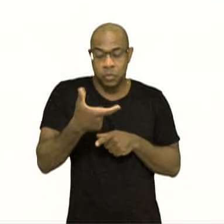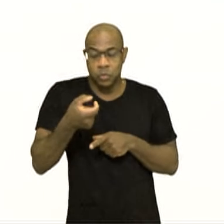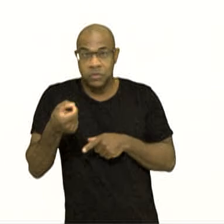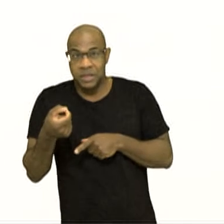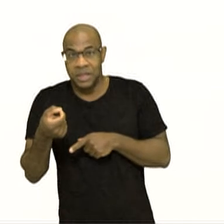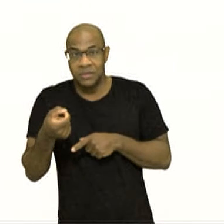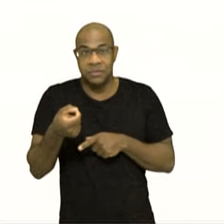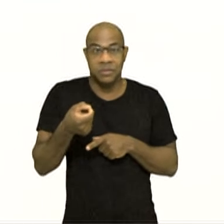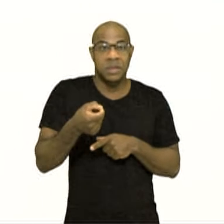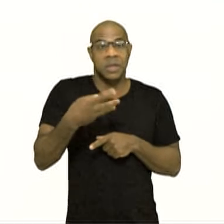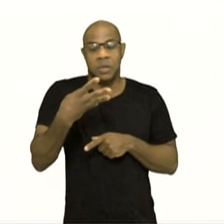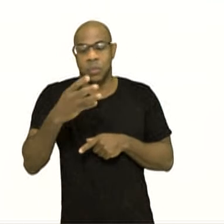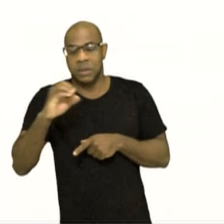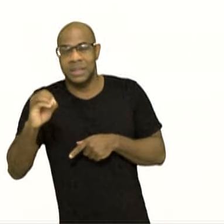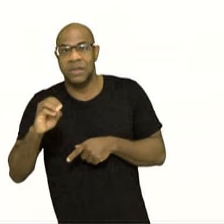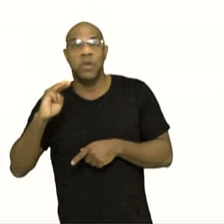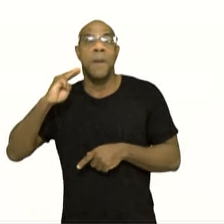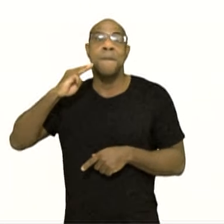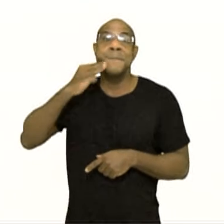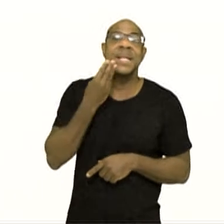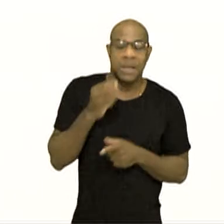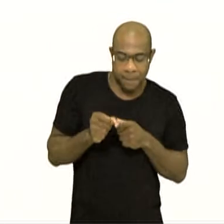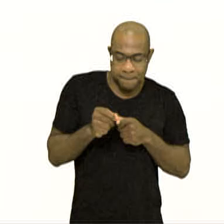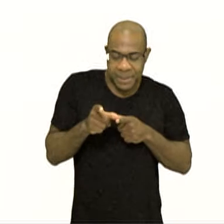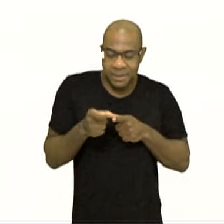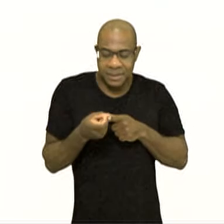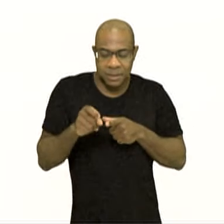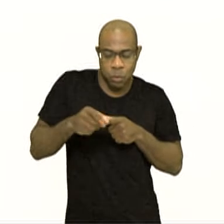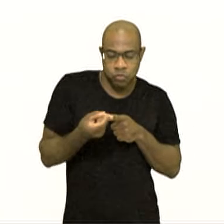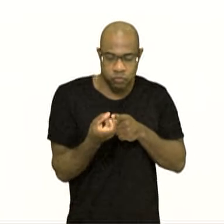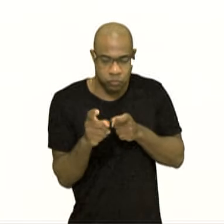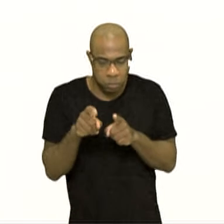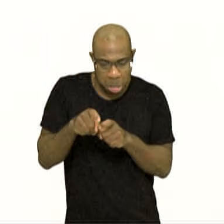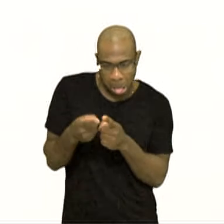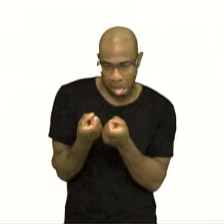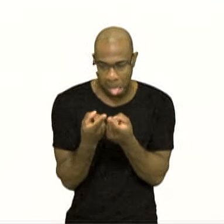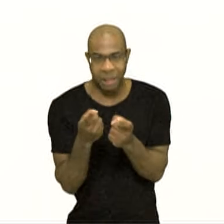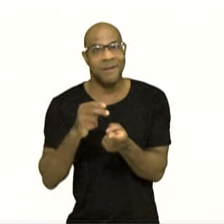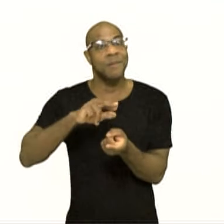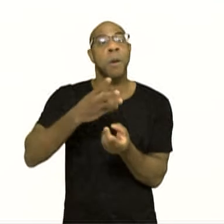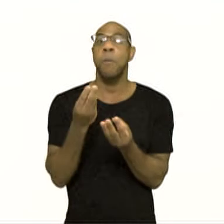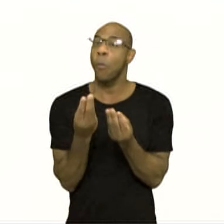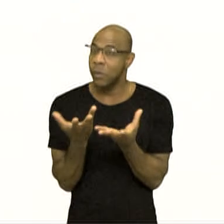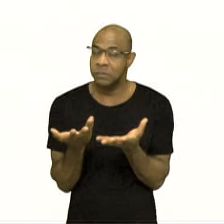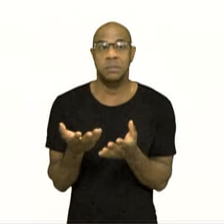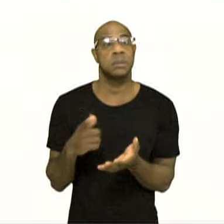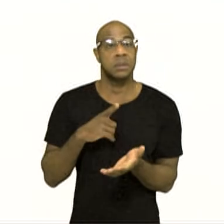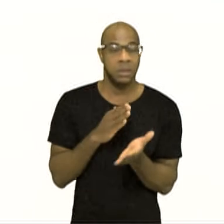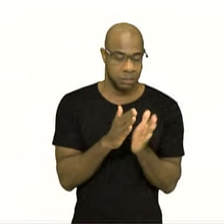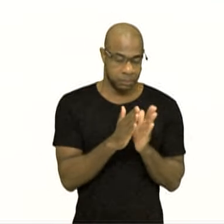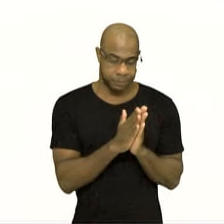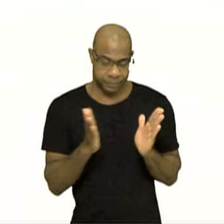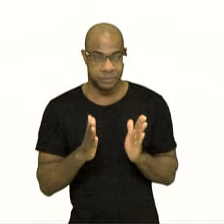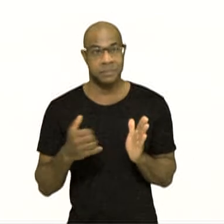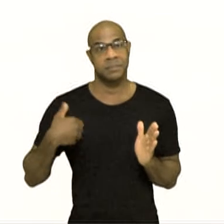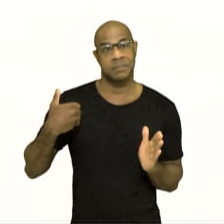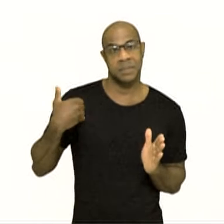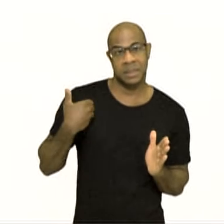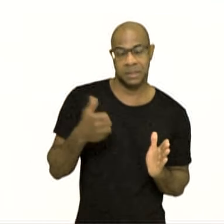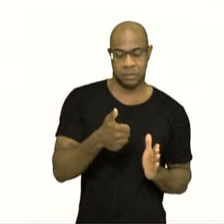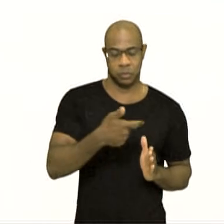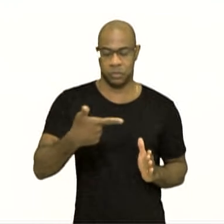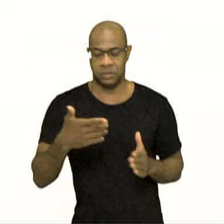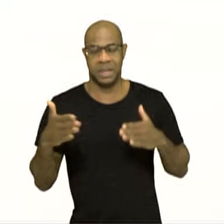e 400 milhões de espermatozoides. É muita coisa, né? A partir da puberdade e até o fim